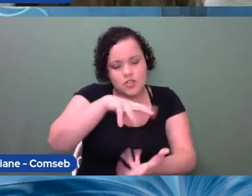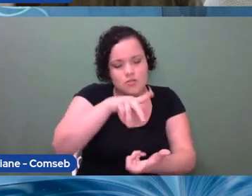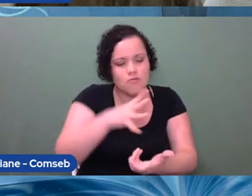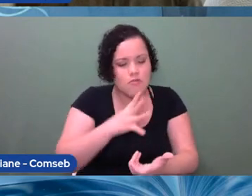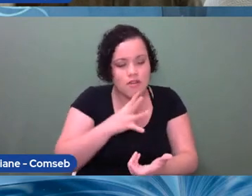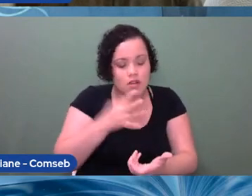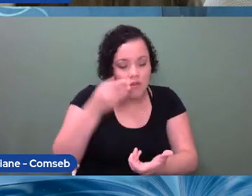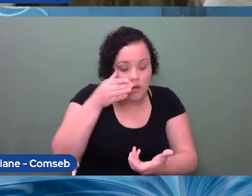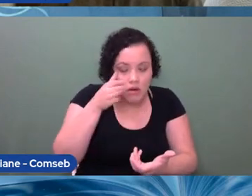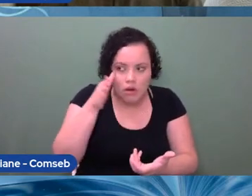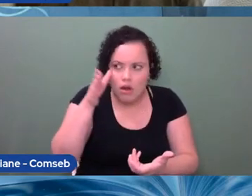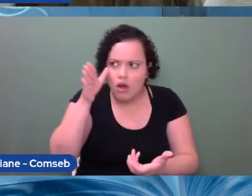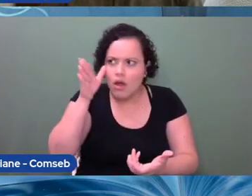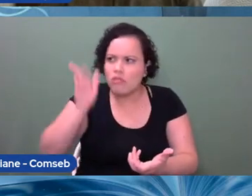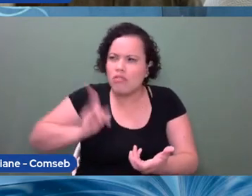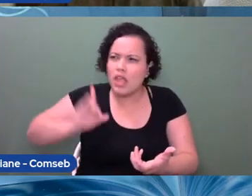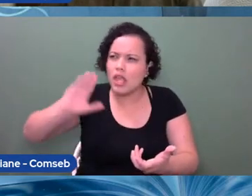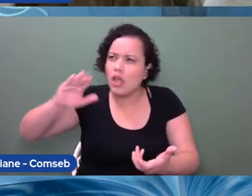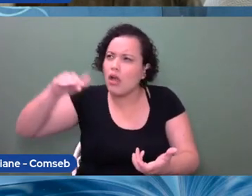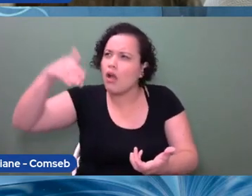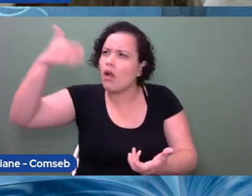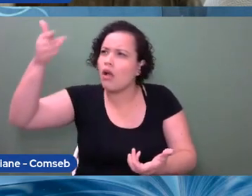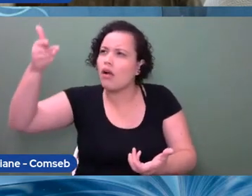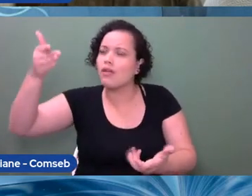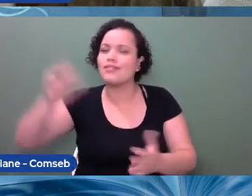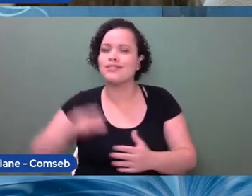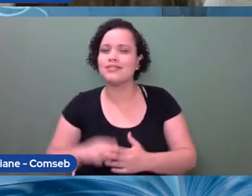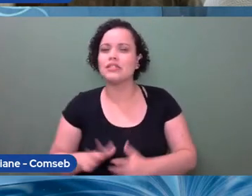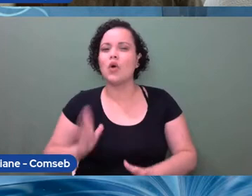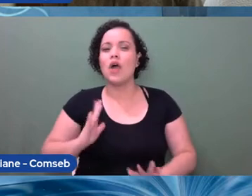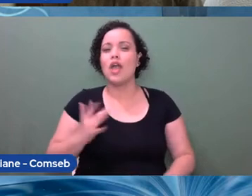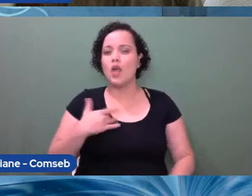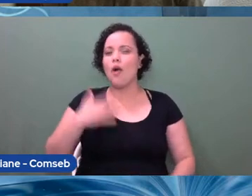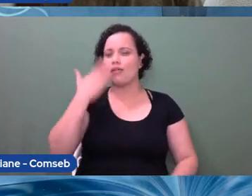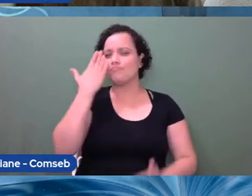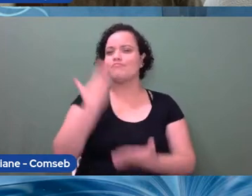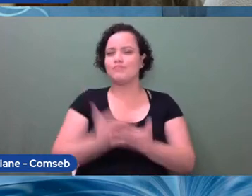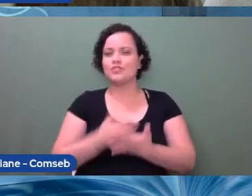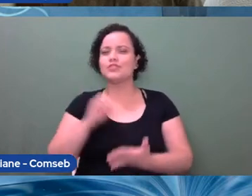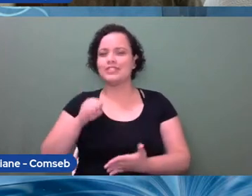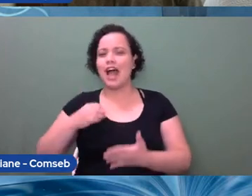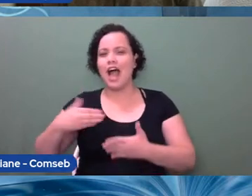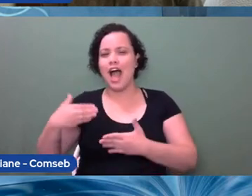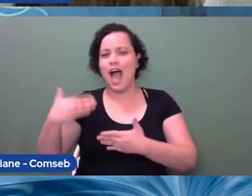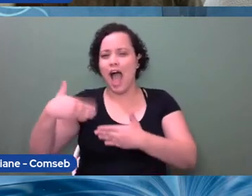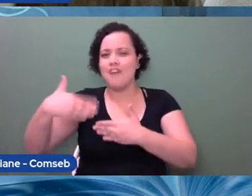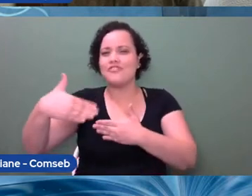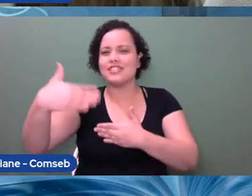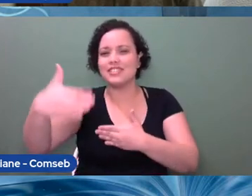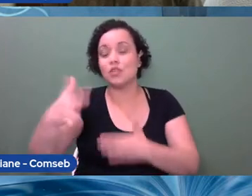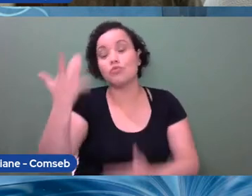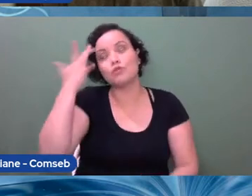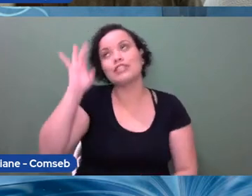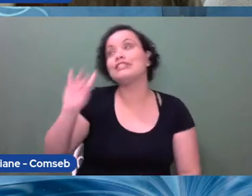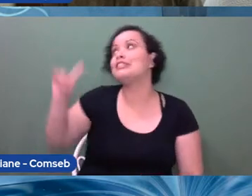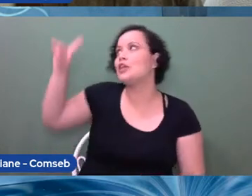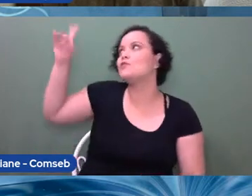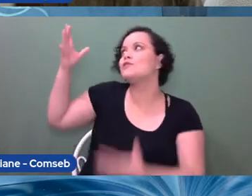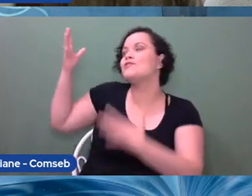dúvida, portanto, Andréa, que nós estamos avançando nesse caminho. Não sei se a divindade vai nos permitir chegar a